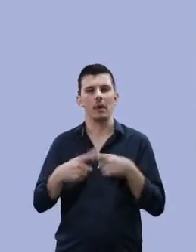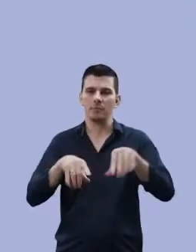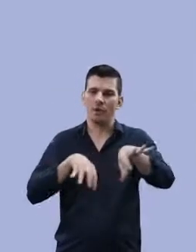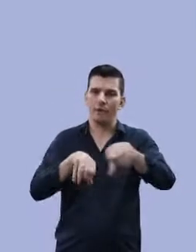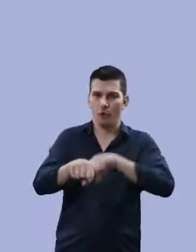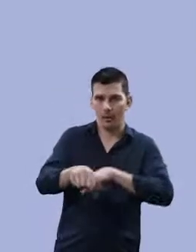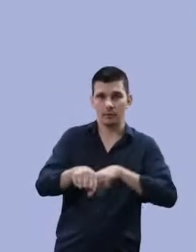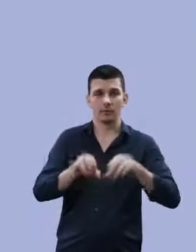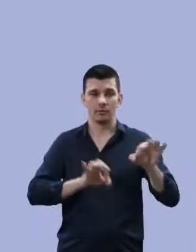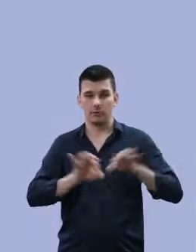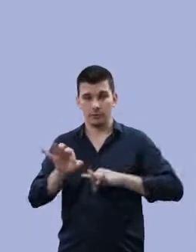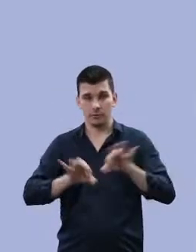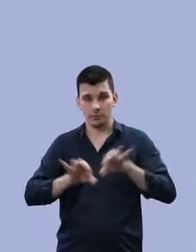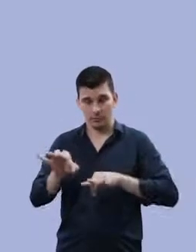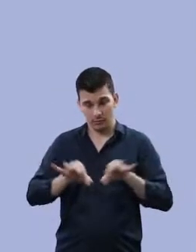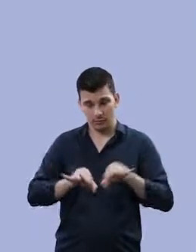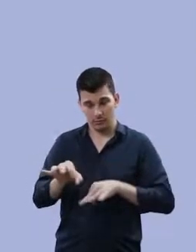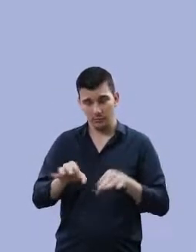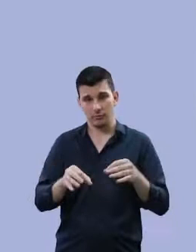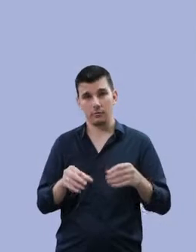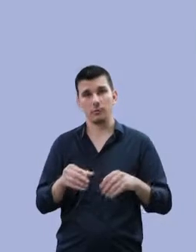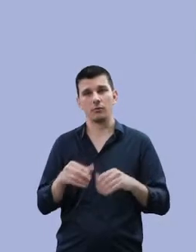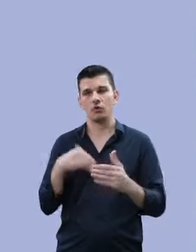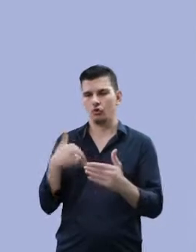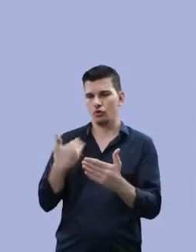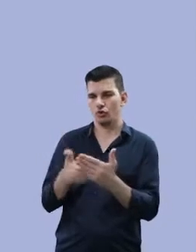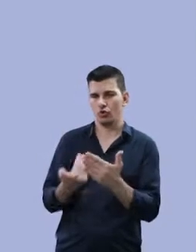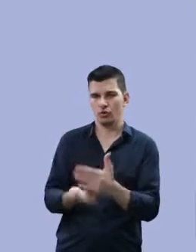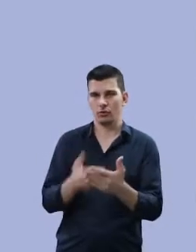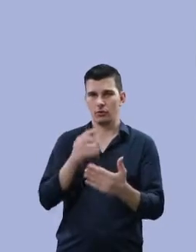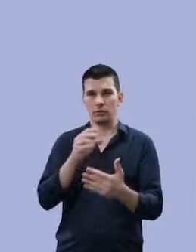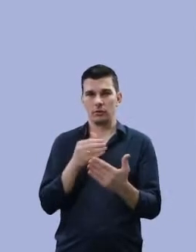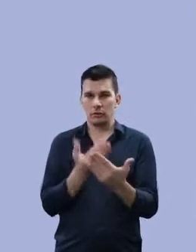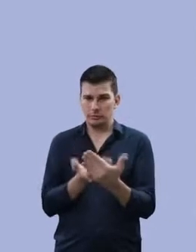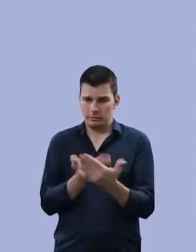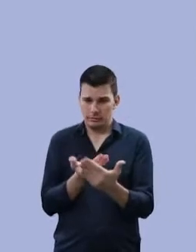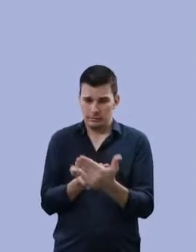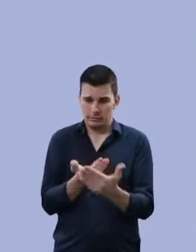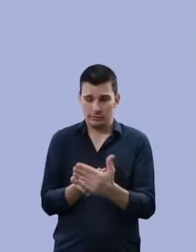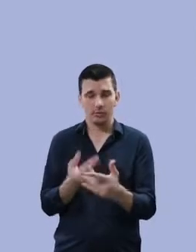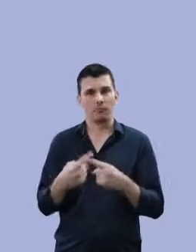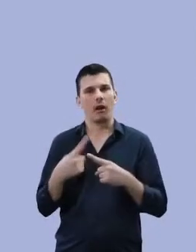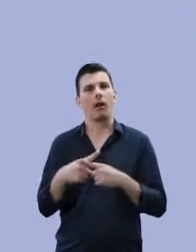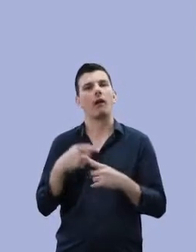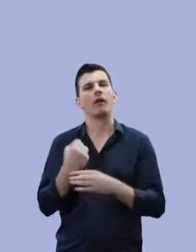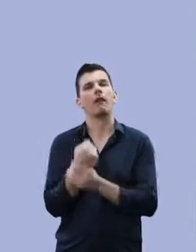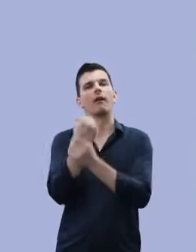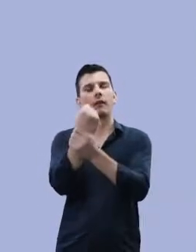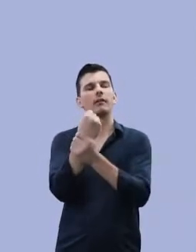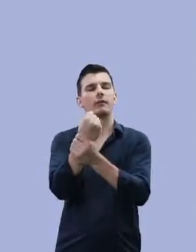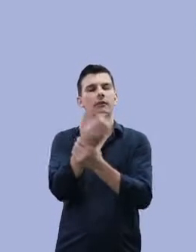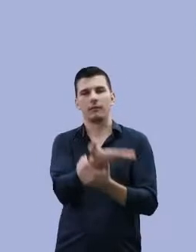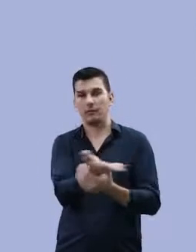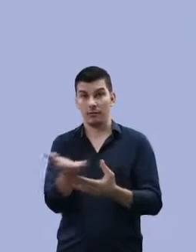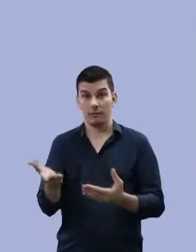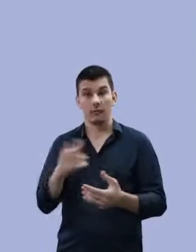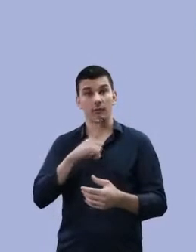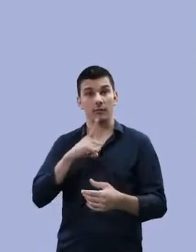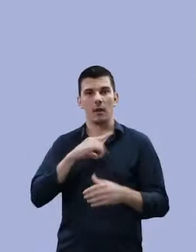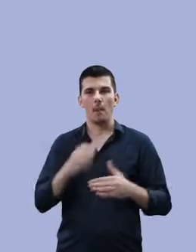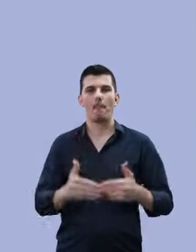garante a esses indivíduos uma melhor colocação no mercado de trabalho e, consequentemente, melhor remuneração. Então, camelôs e